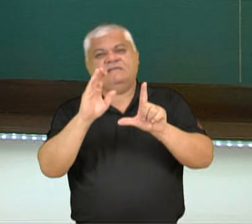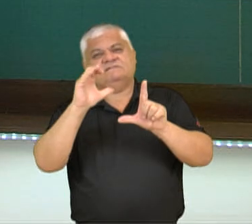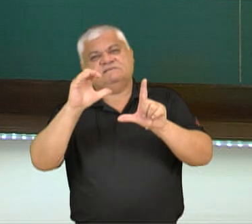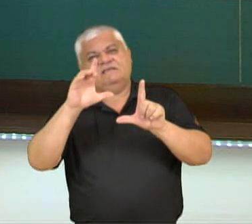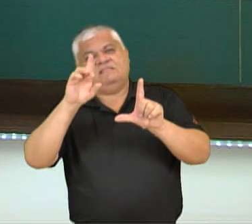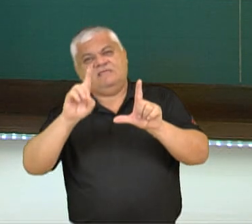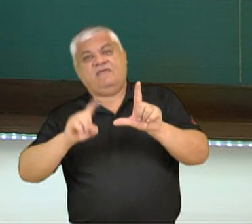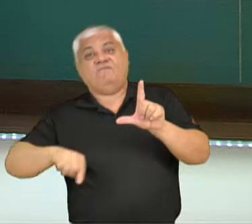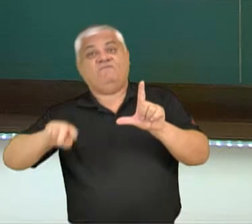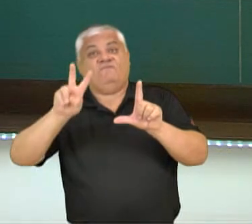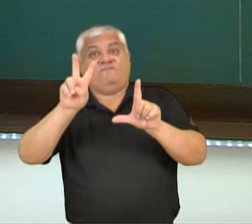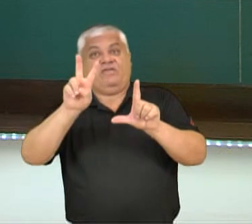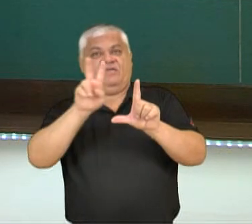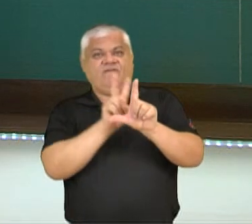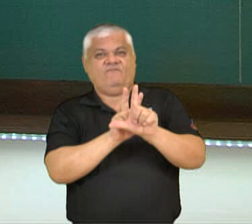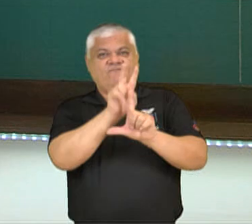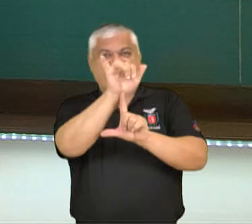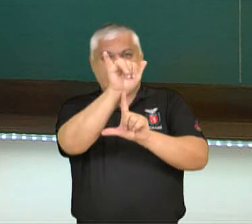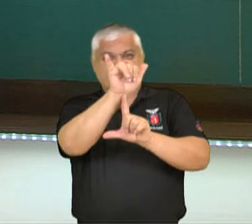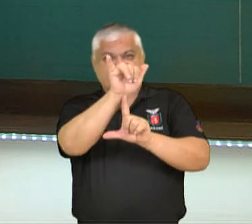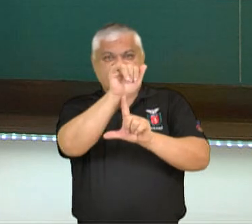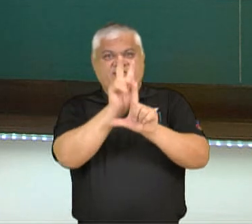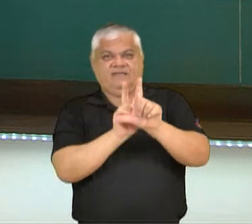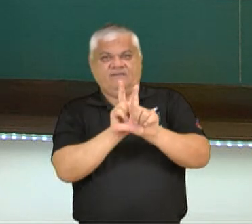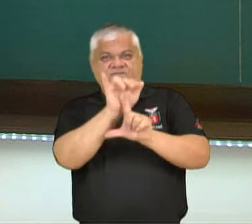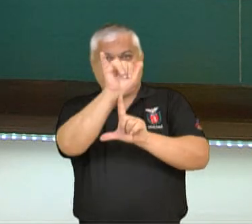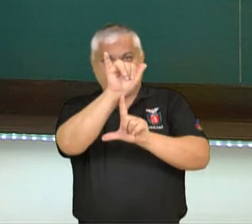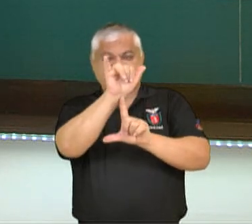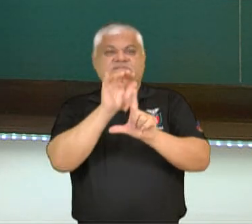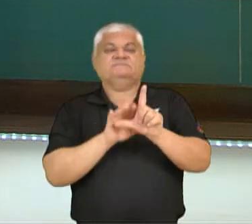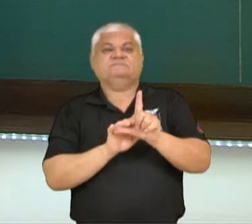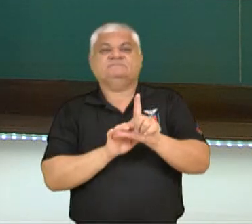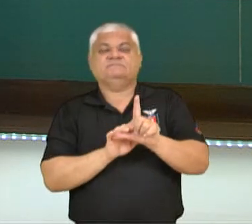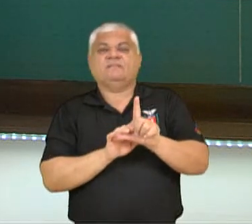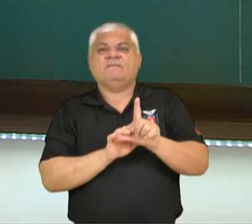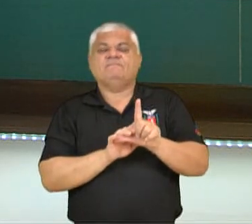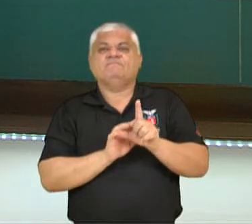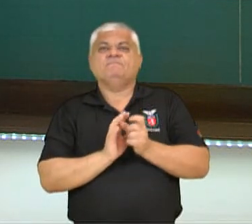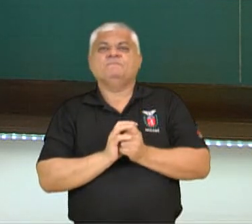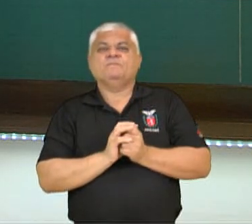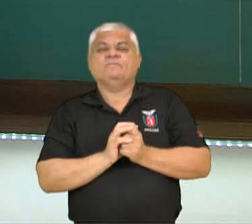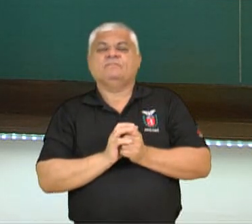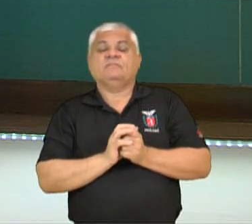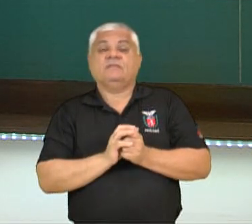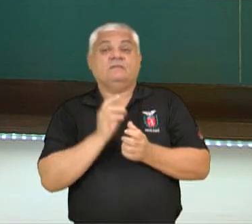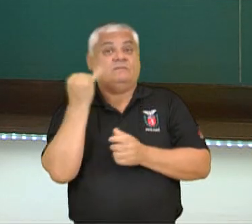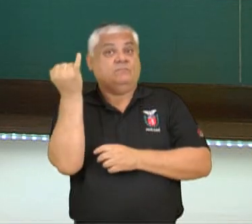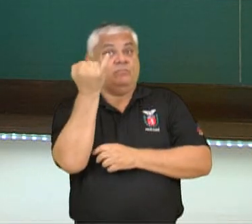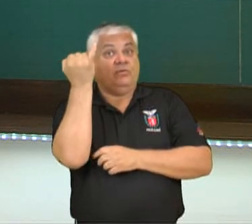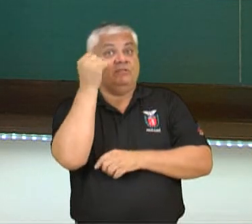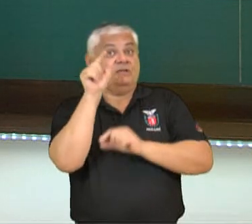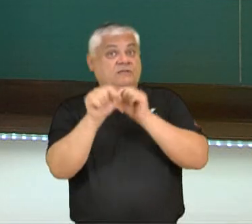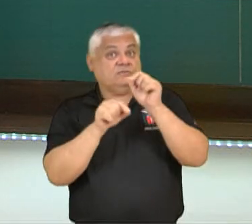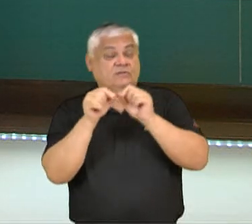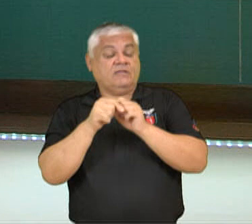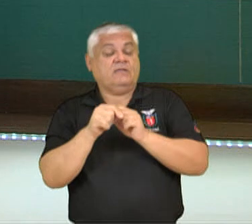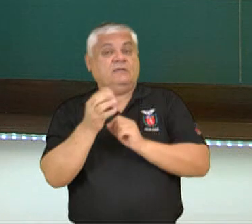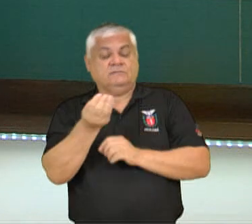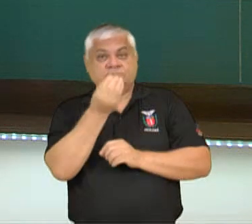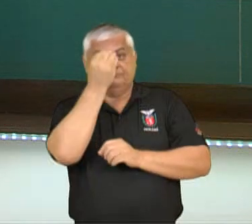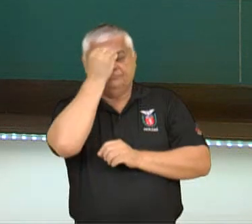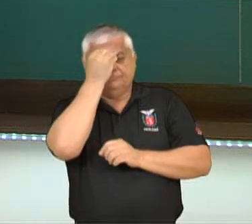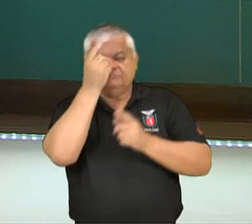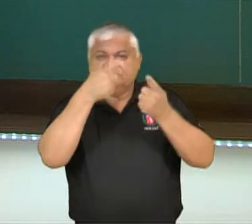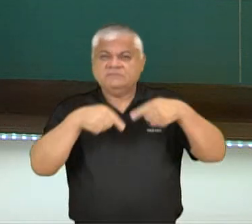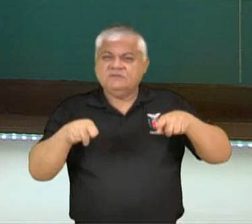também o V, que é o vértice da parábola. Nós temos exatamente essa parábola. Muito importante, né, você sempre